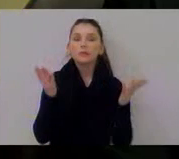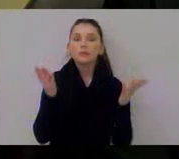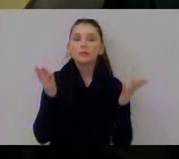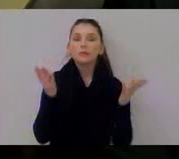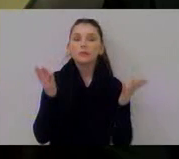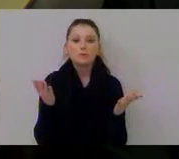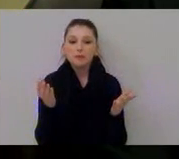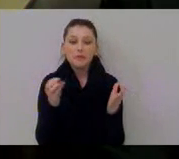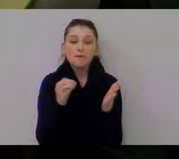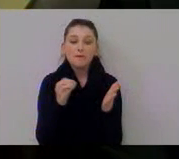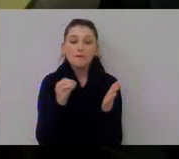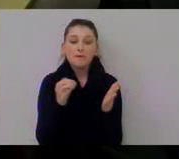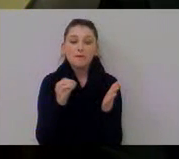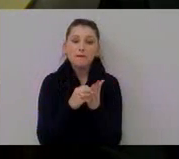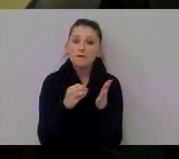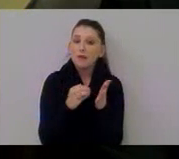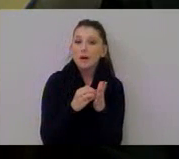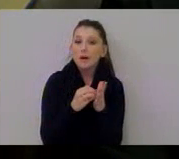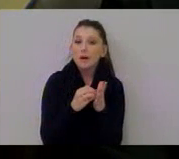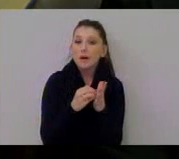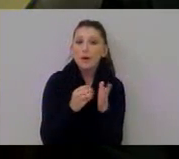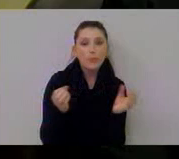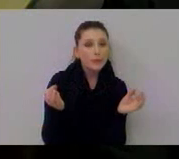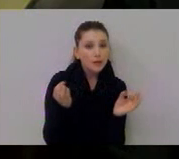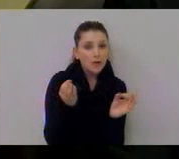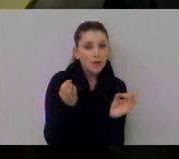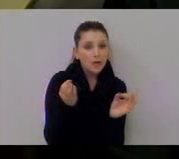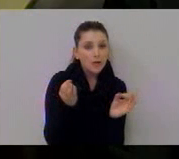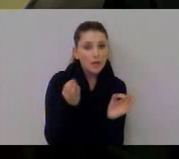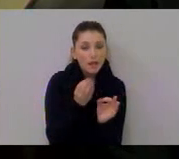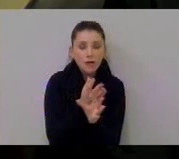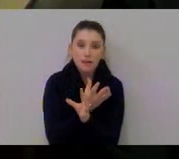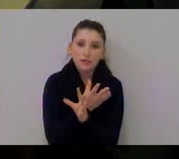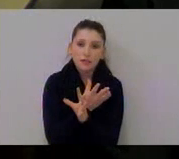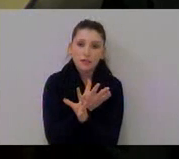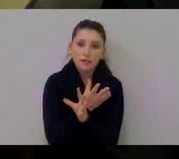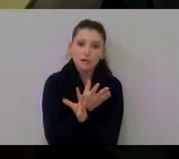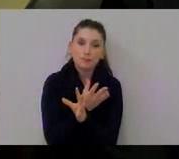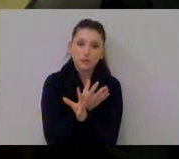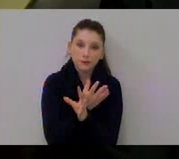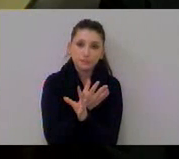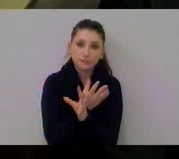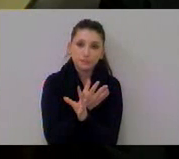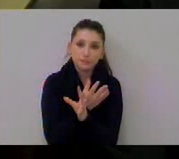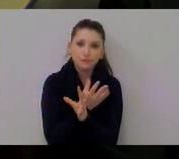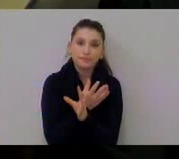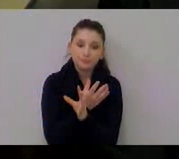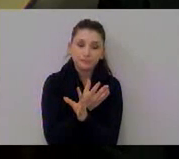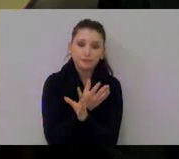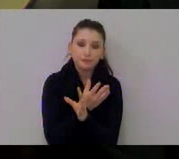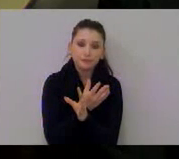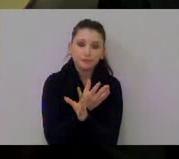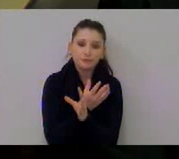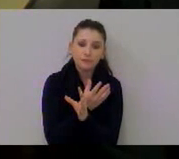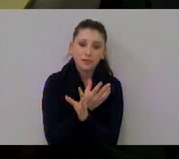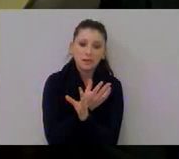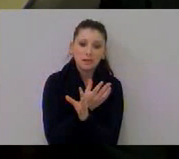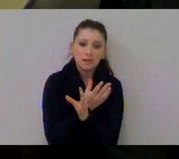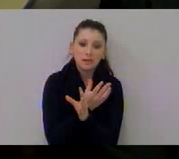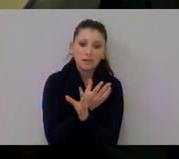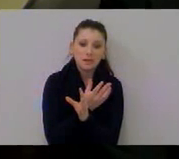Inacabadas, mal acabadas, que destruíram as nossas